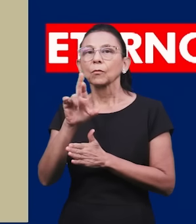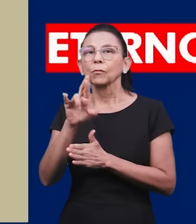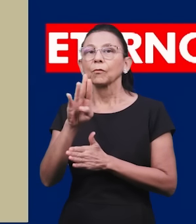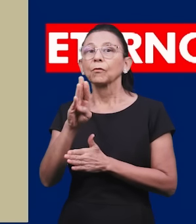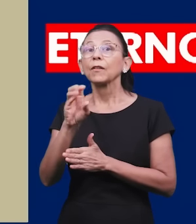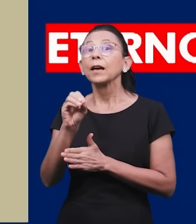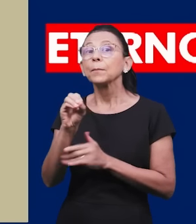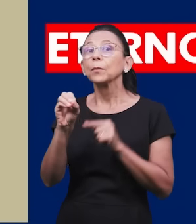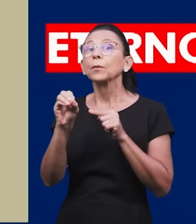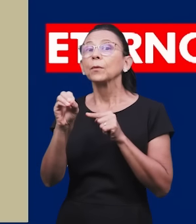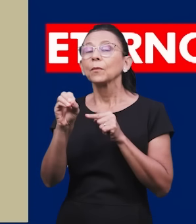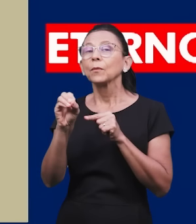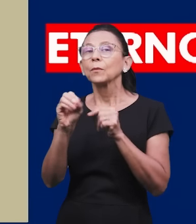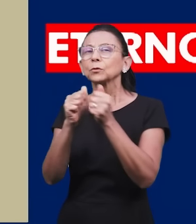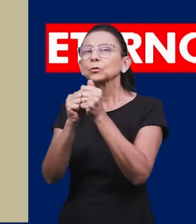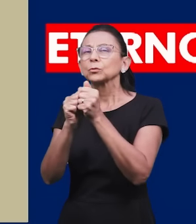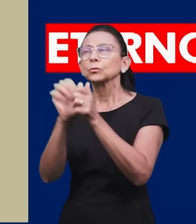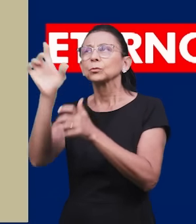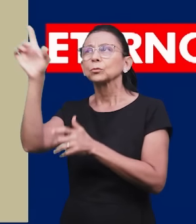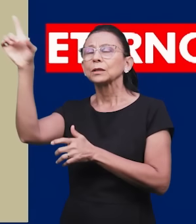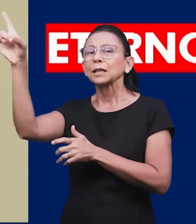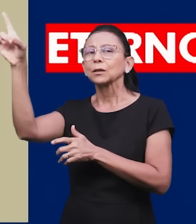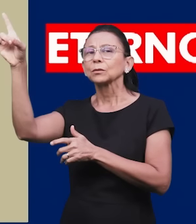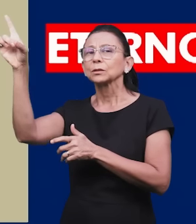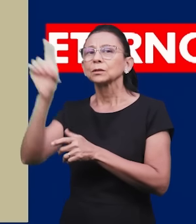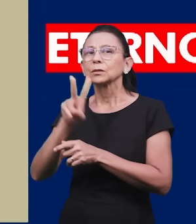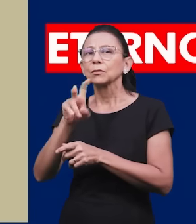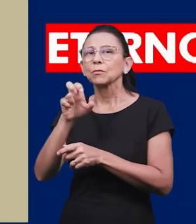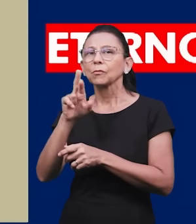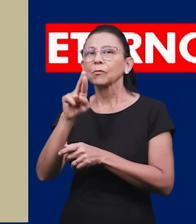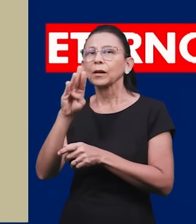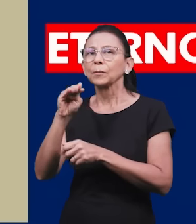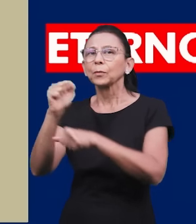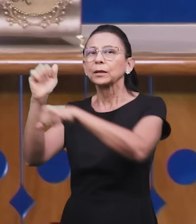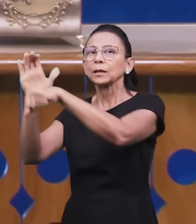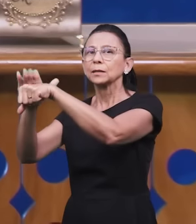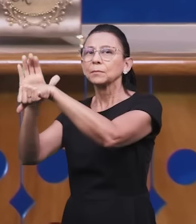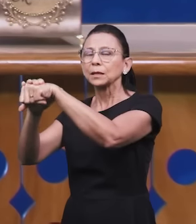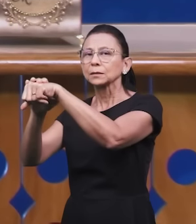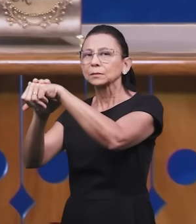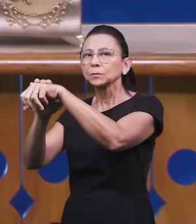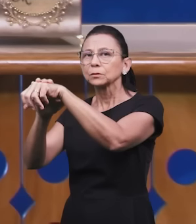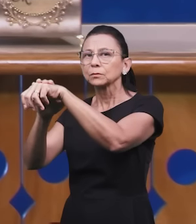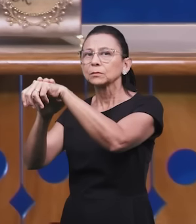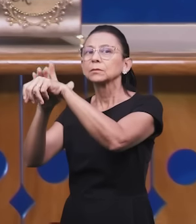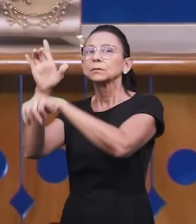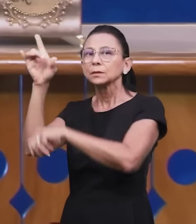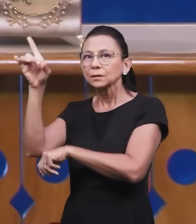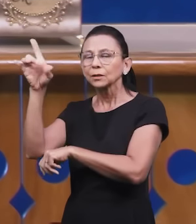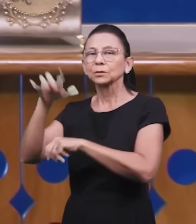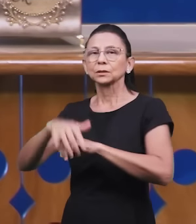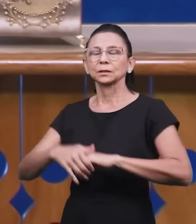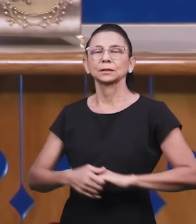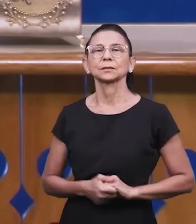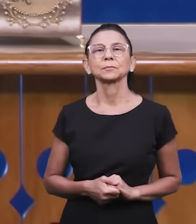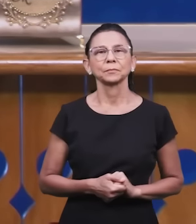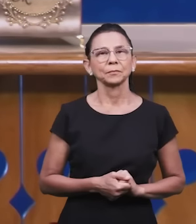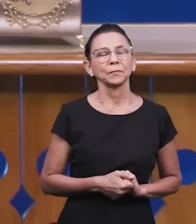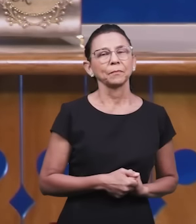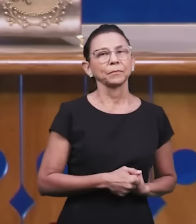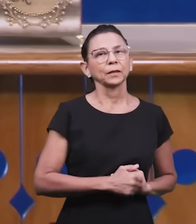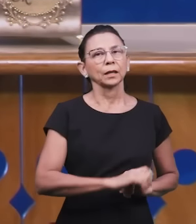verbo, e o verbo estava com Deus, e o verbo era Deus. E esse princípio aqui, no grego,